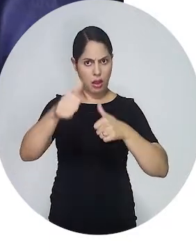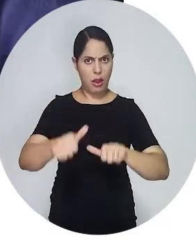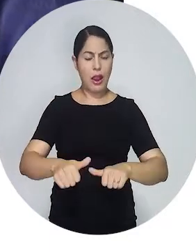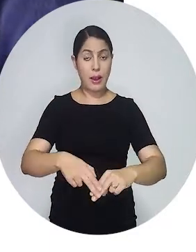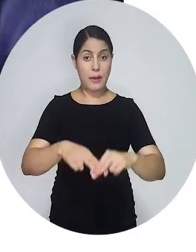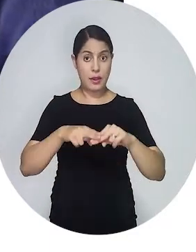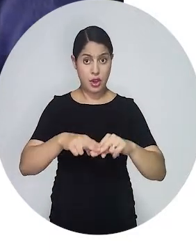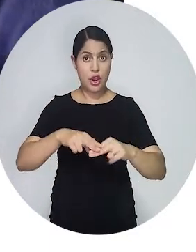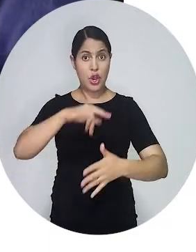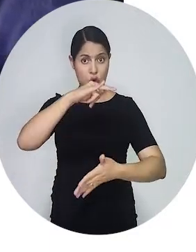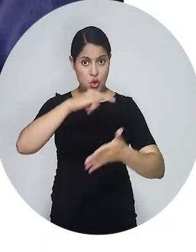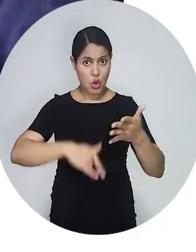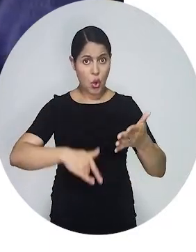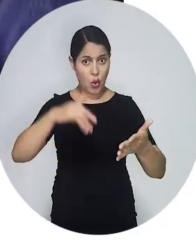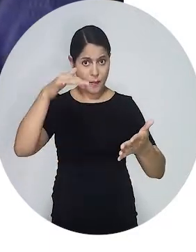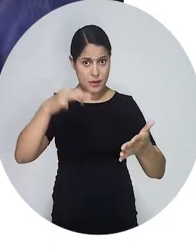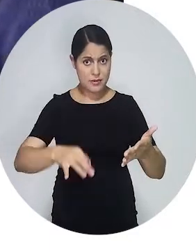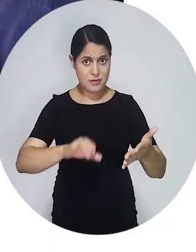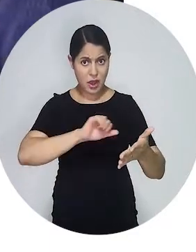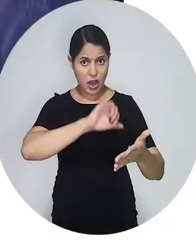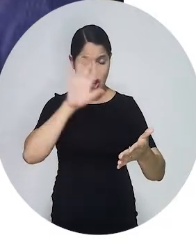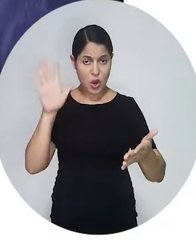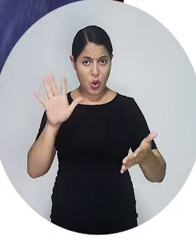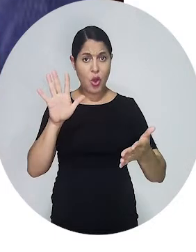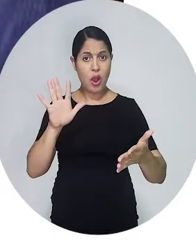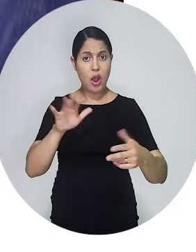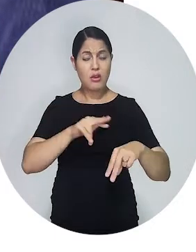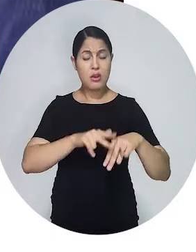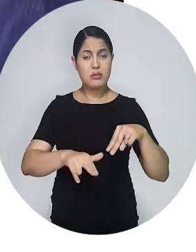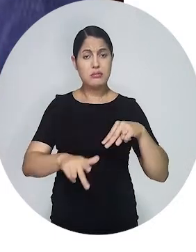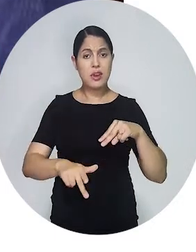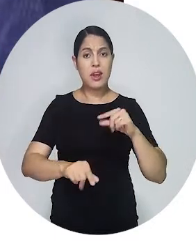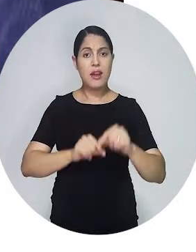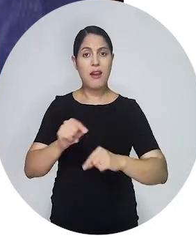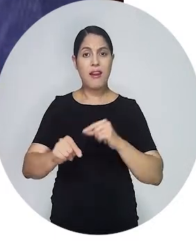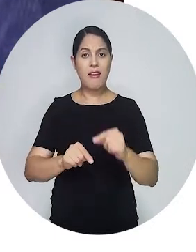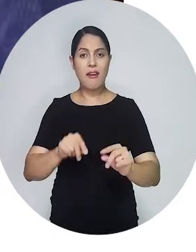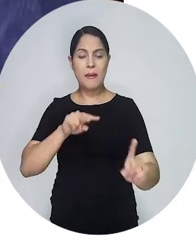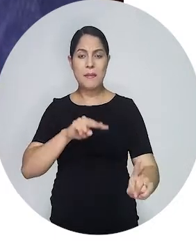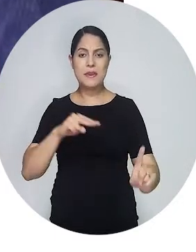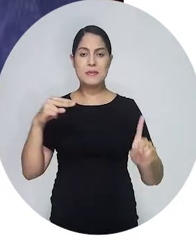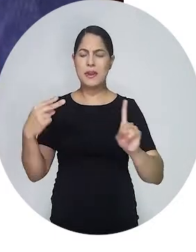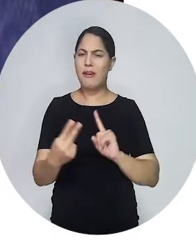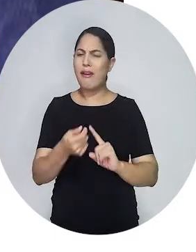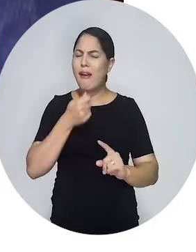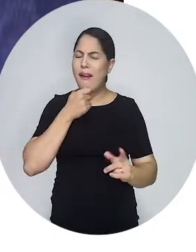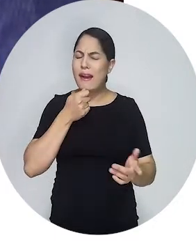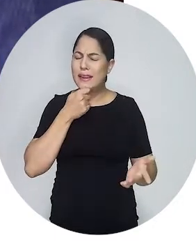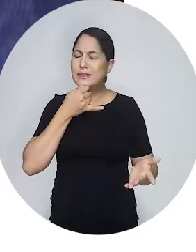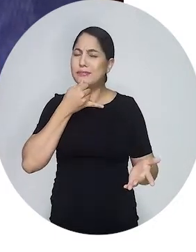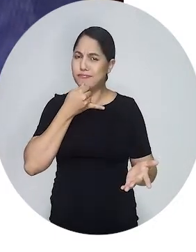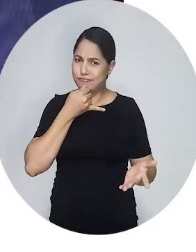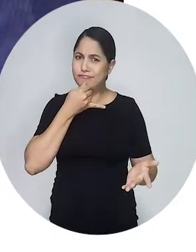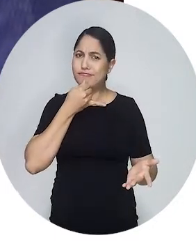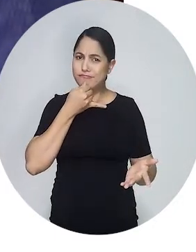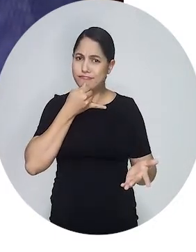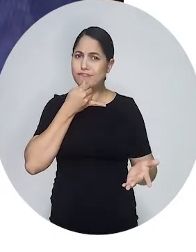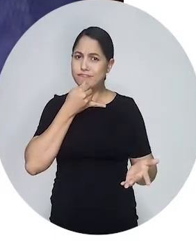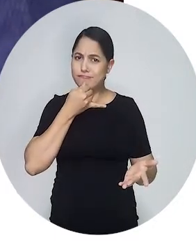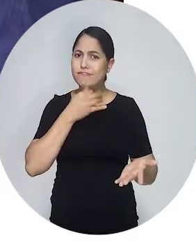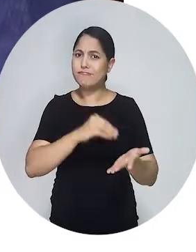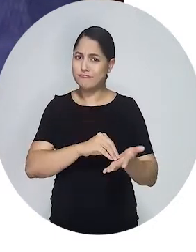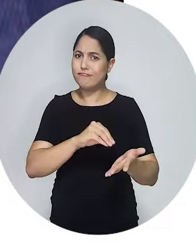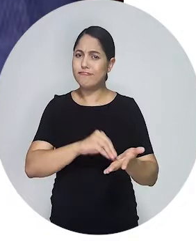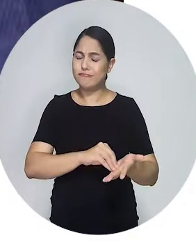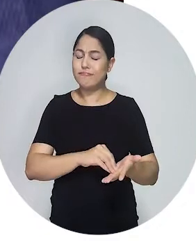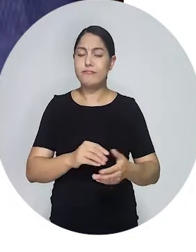para julgamento com perspectiva de gênero, documento que analisa com a profundidade necessária a questão de gênero, é contemplar uma perspectiva que